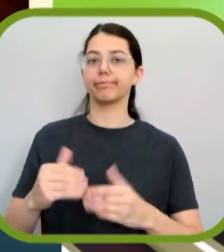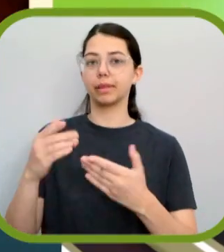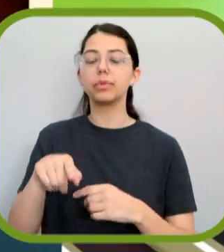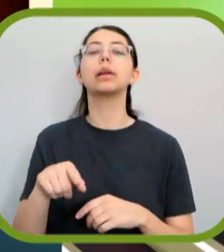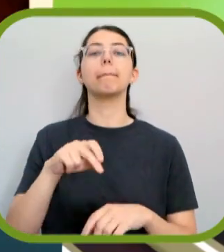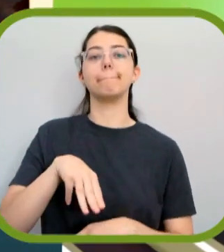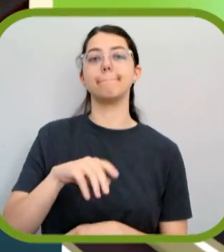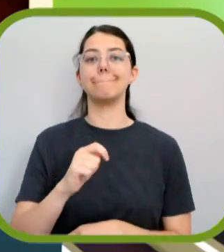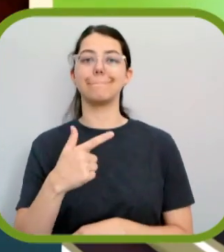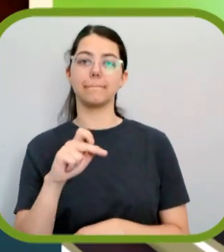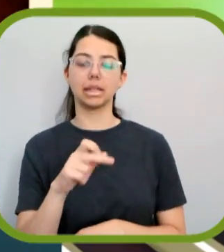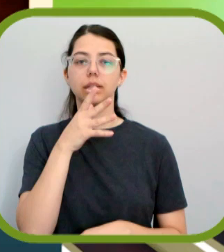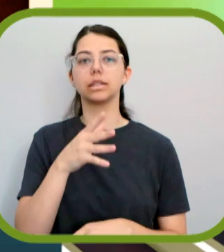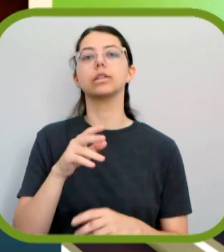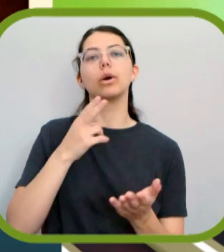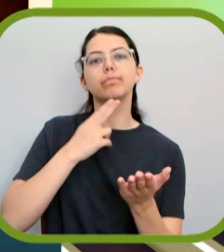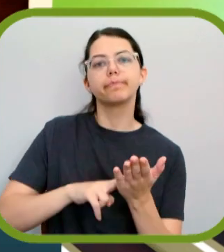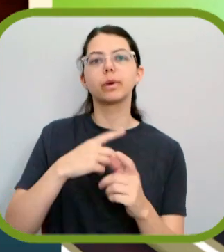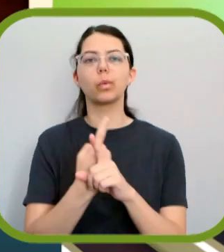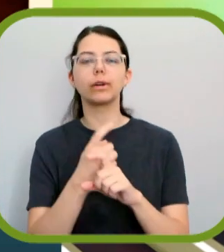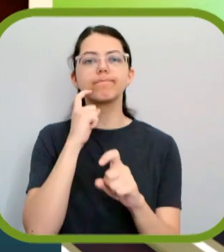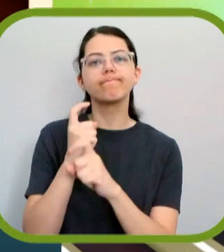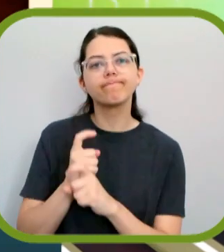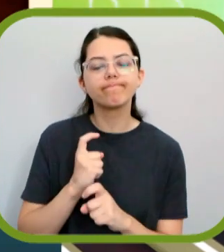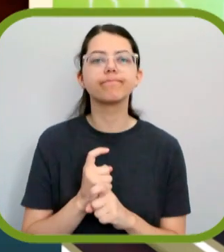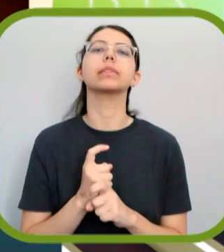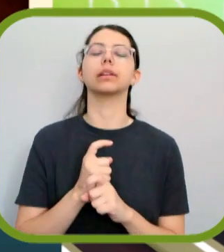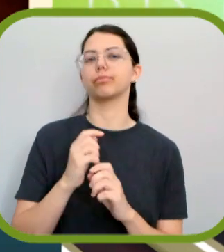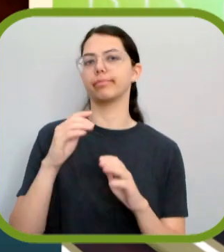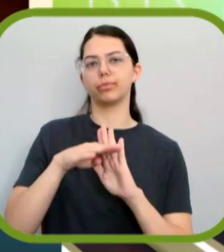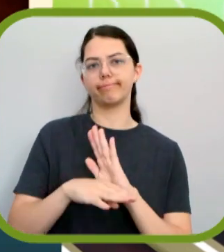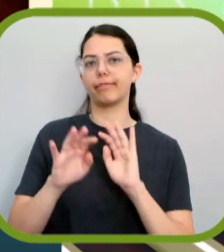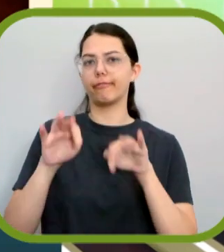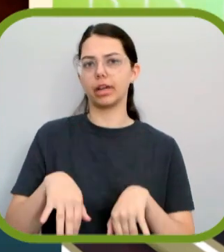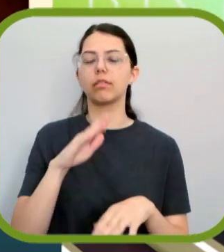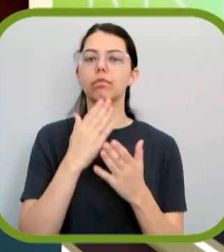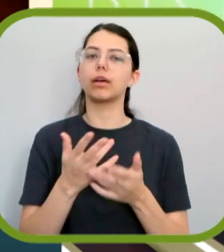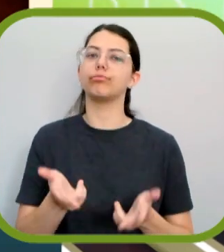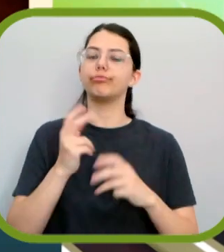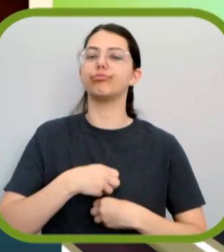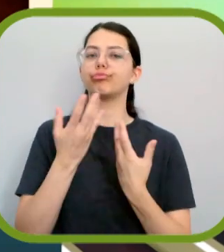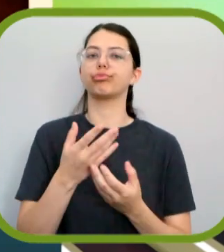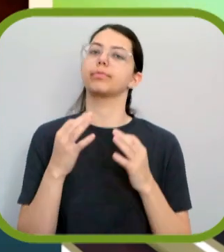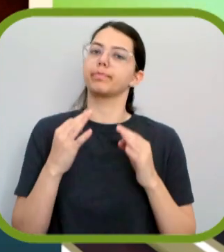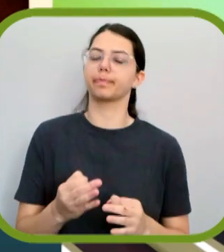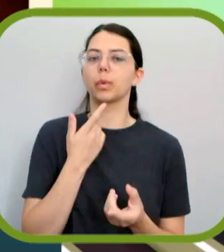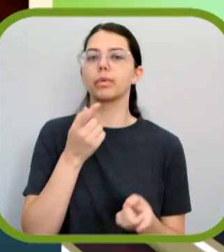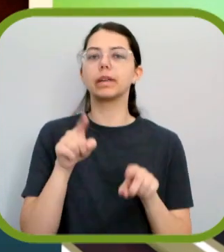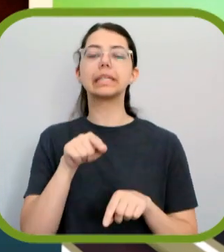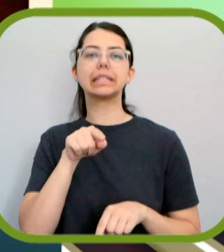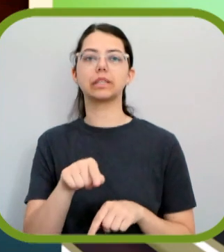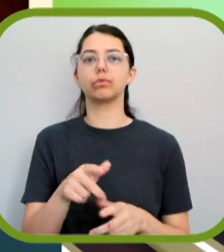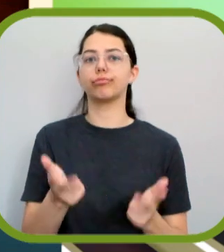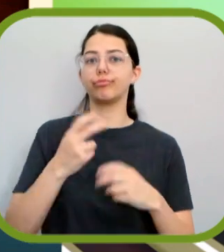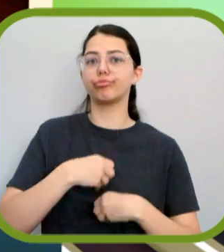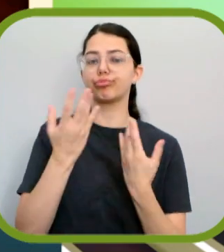com o fact-checking das redes sociais para, passo a citar, voltar às raízes da liberdade de expressão. Até que ponto é que esta verificação de facto é um